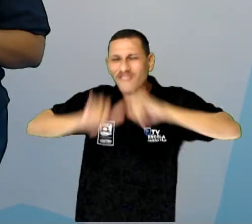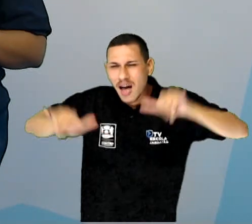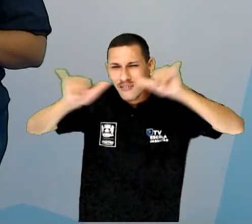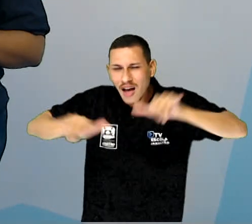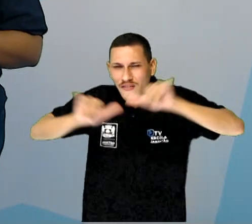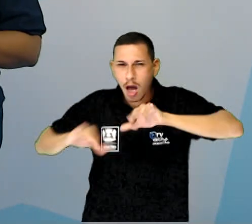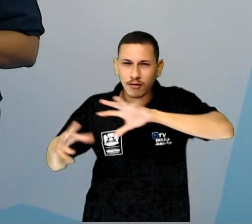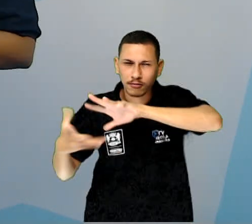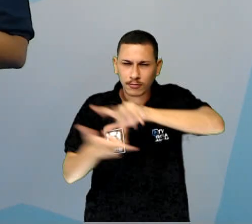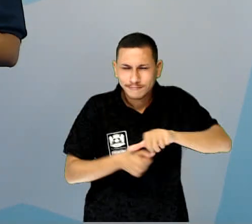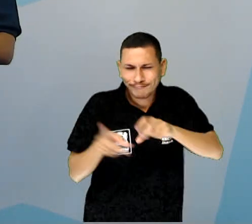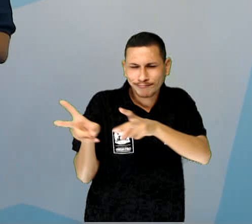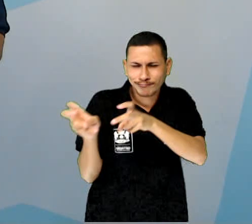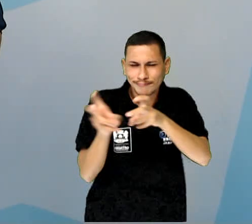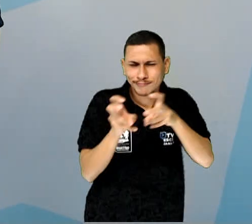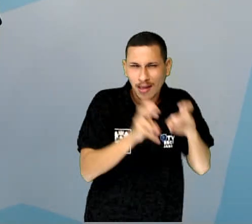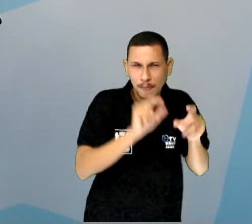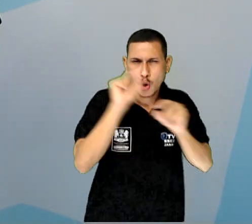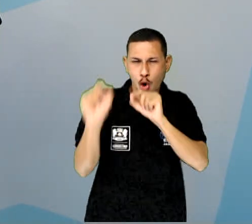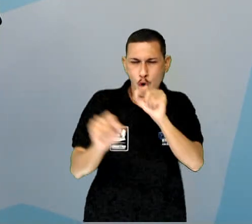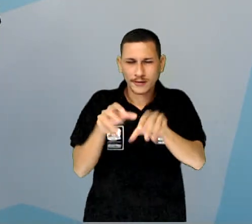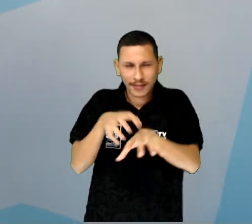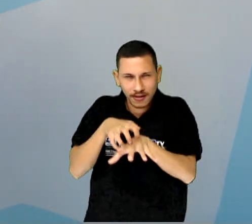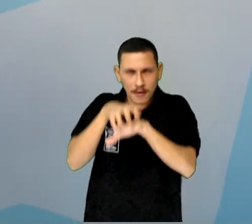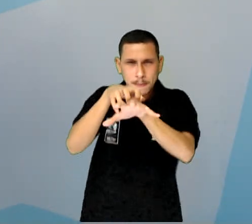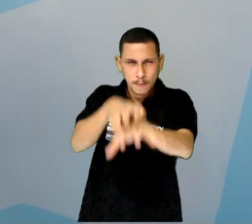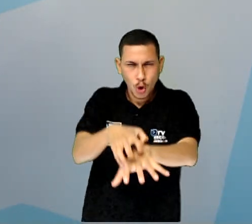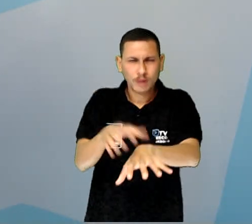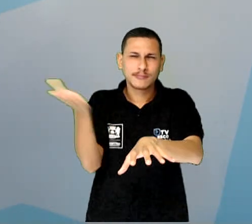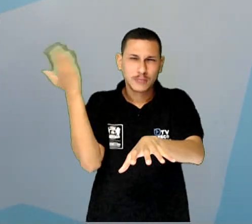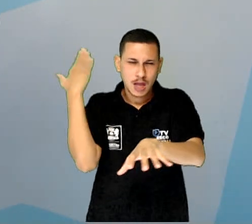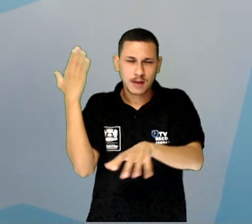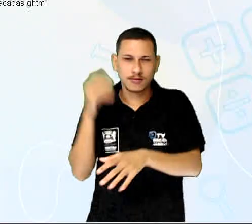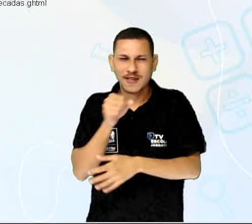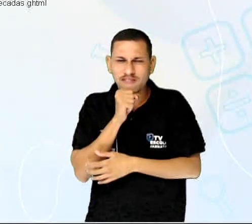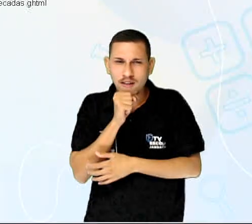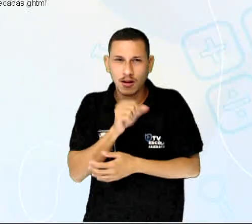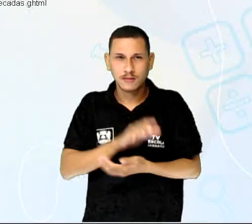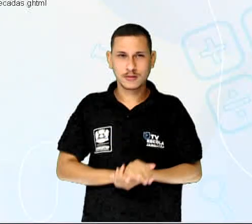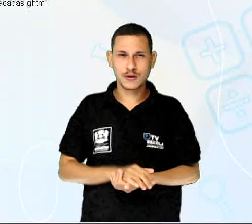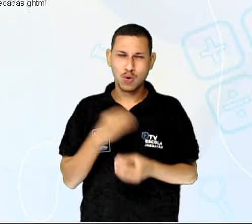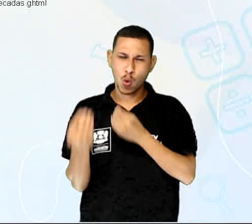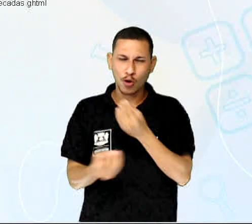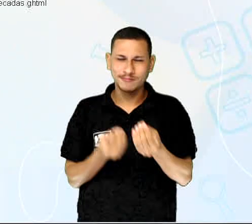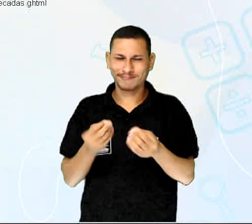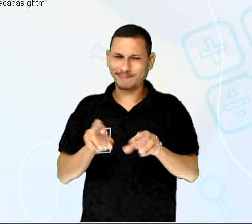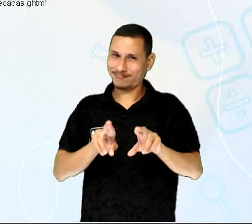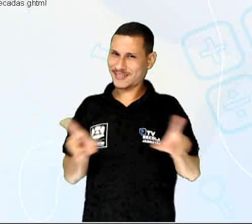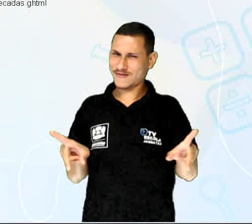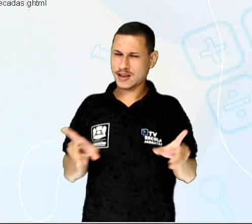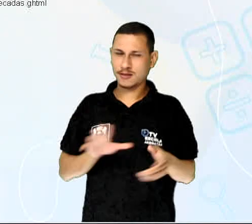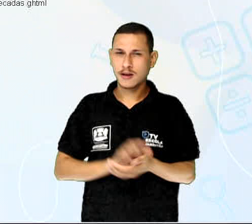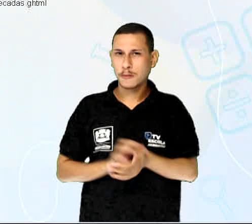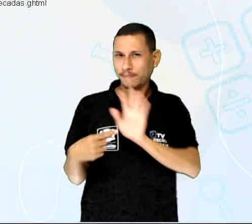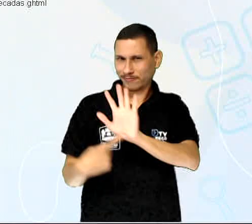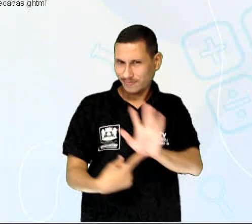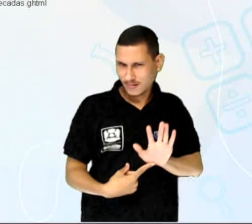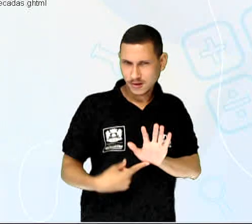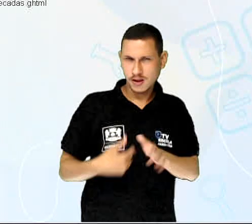Vamos ver um pouquinho os transportes de antigamente. Olha como eram bem diferentes. Eu estou trazendo